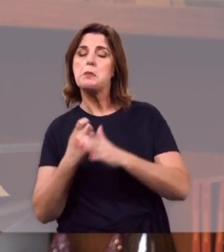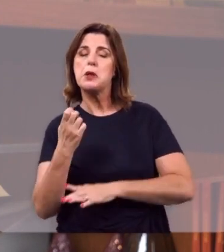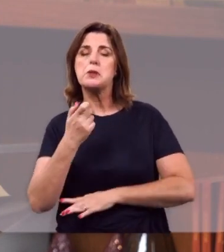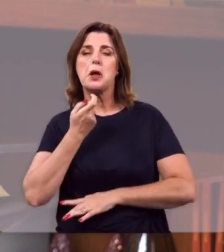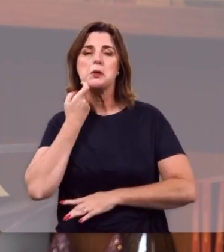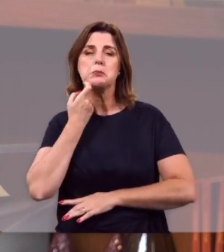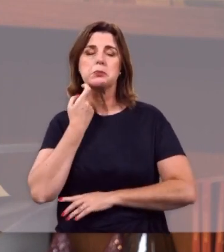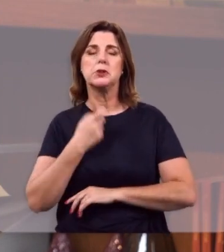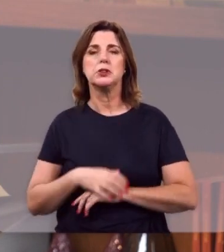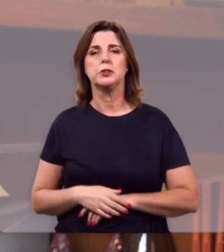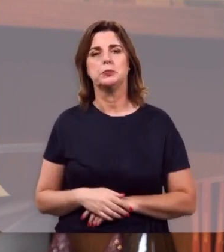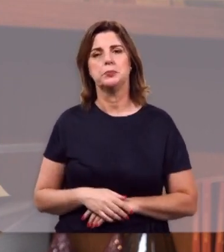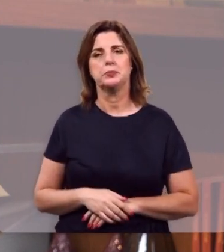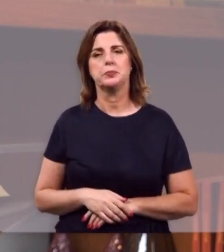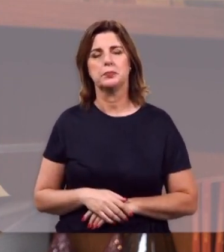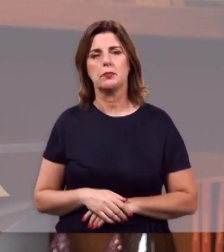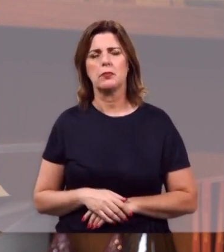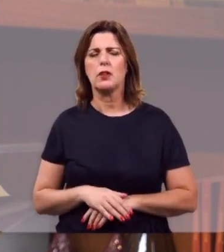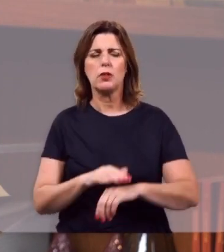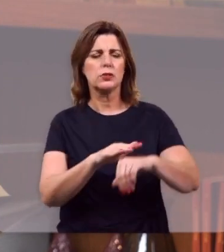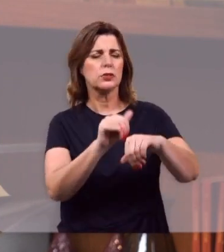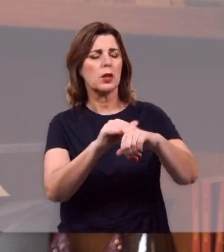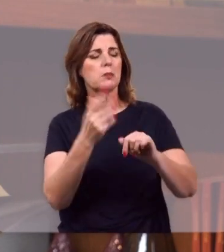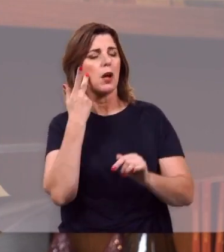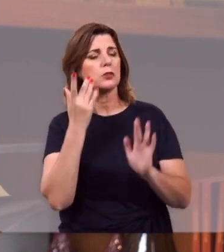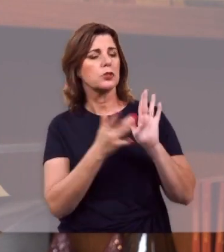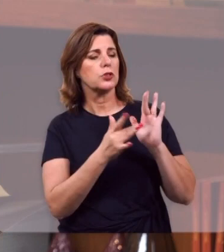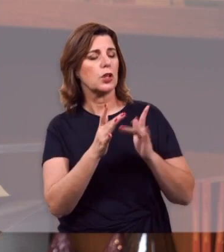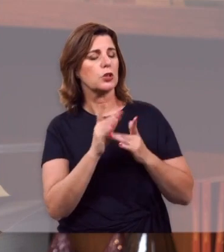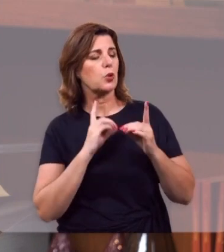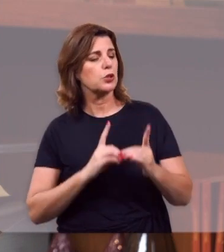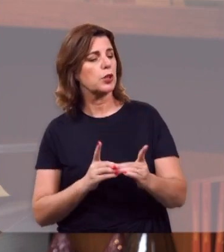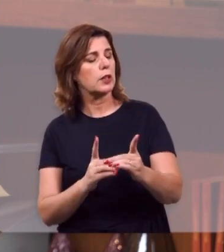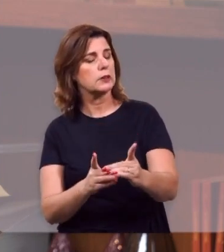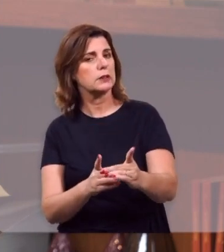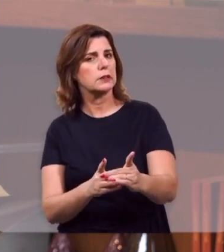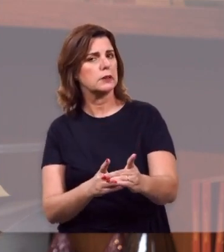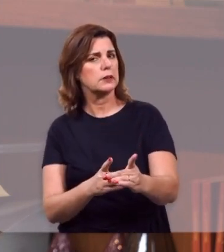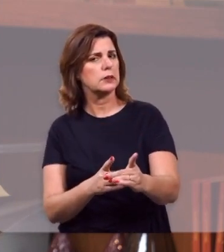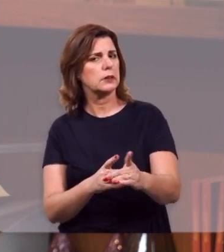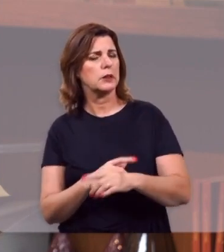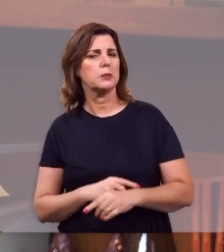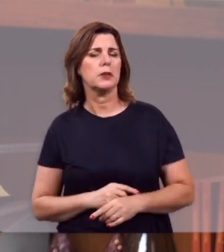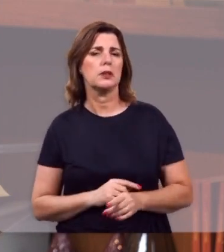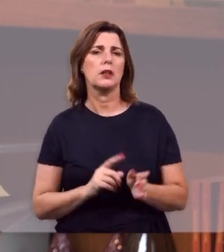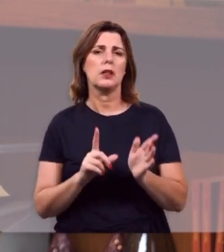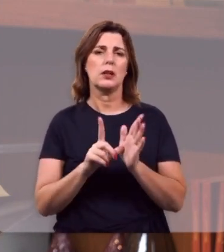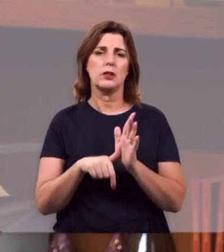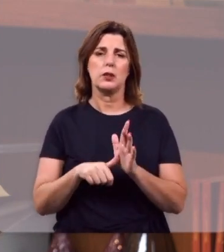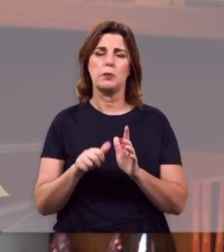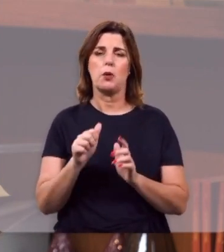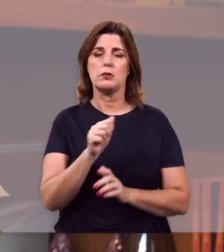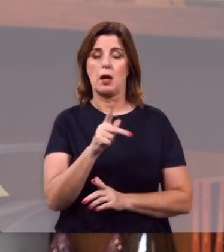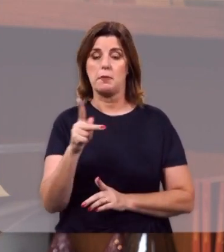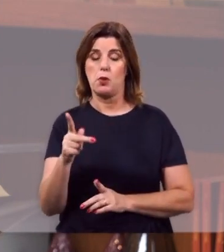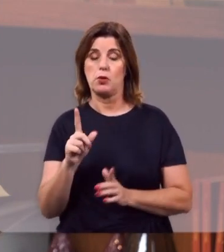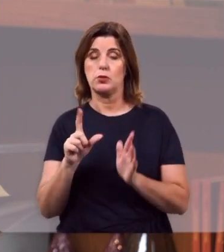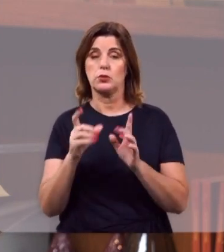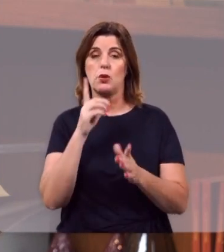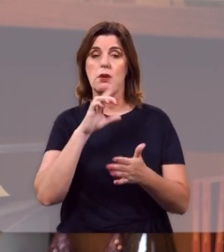pesca. Ele foi chamado por Jesus para ser um discípulo, mais tarde um apóstolo e o líder